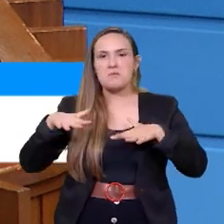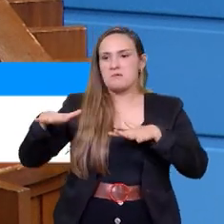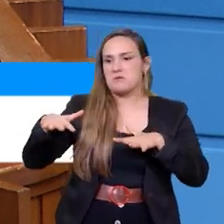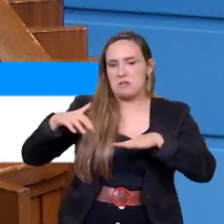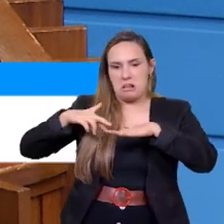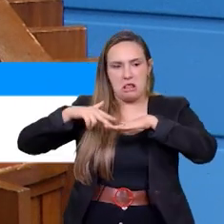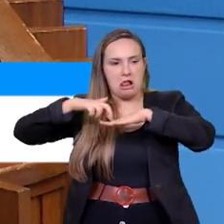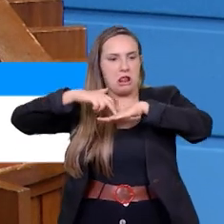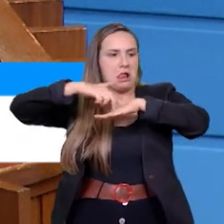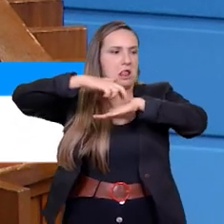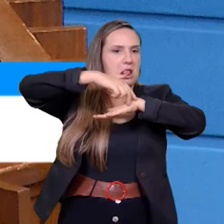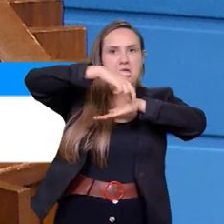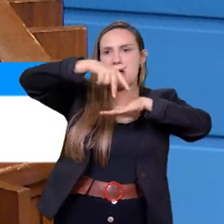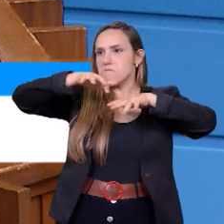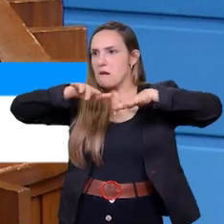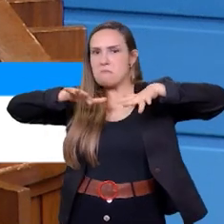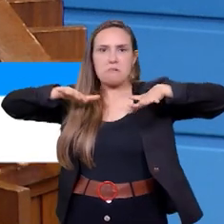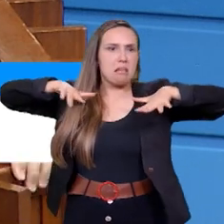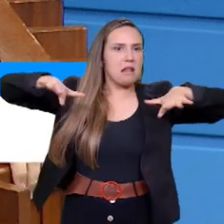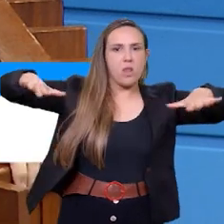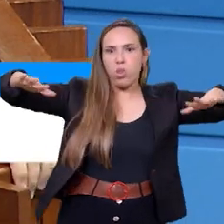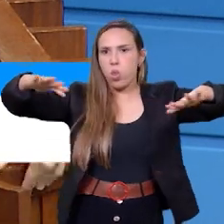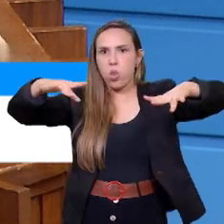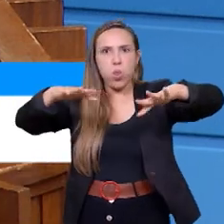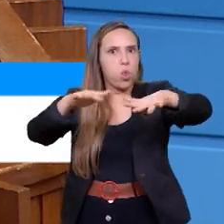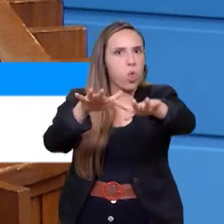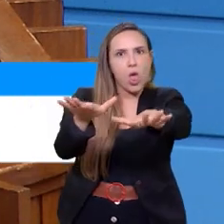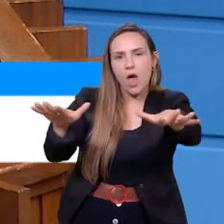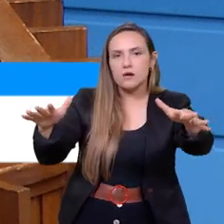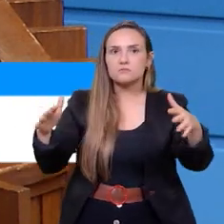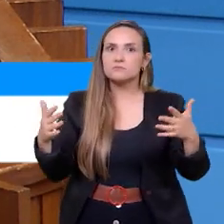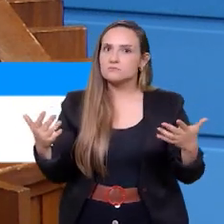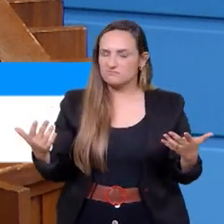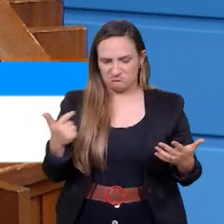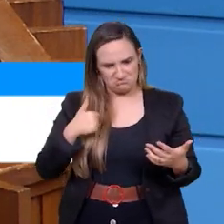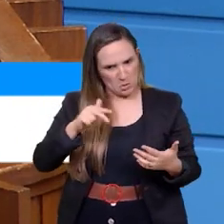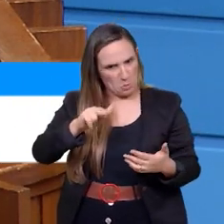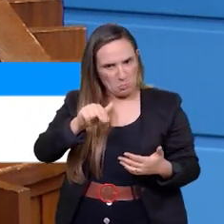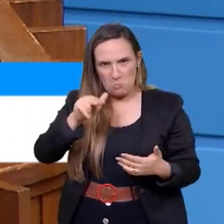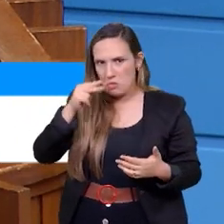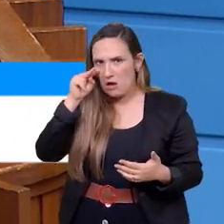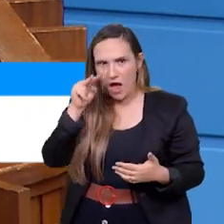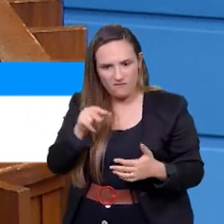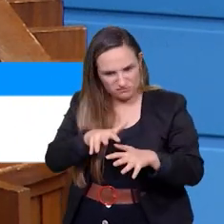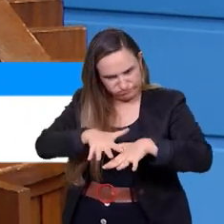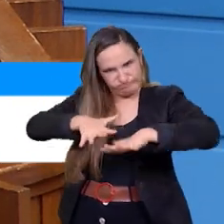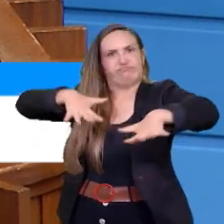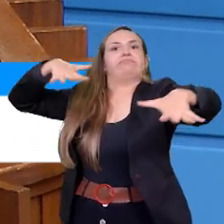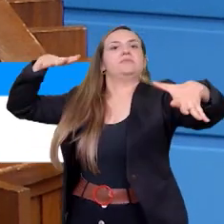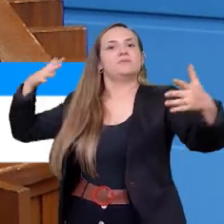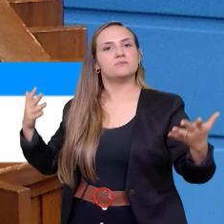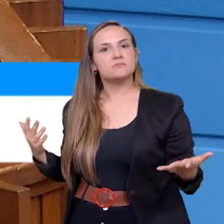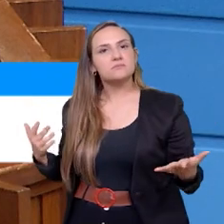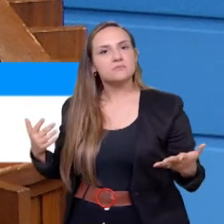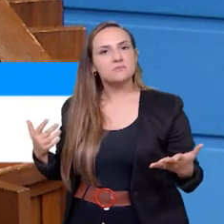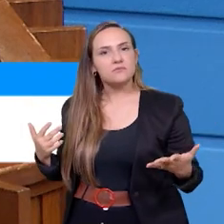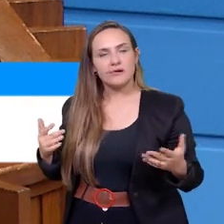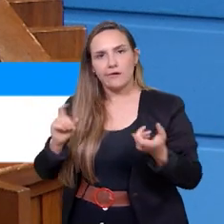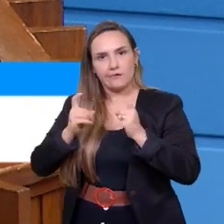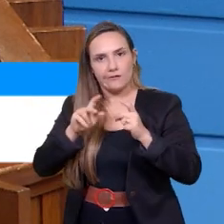estão subindo pelas paredes estão subindo no canteiro Nunca Houve um movimento desse tamanho e eu pergunto